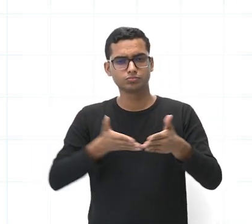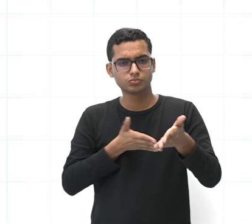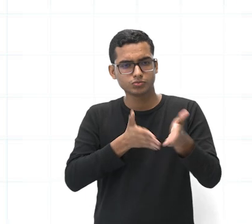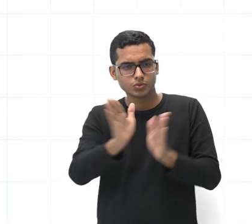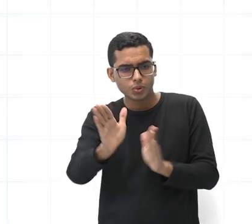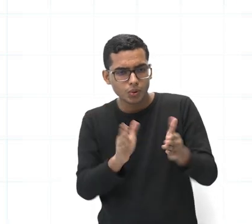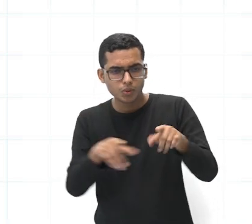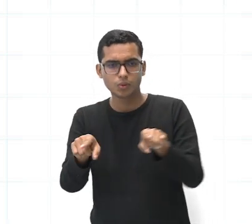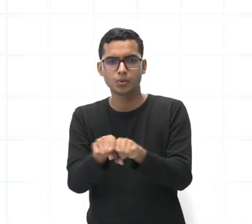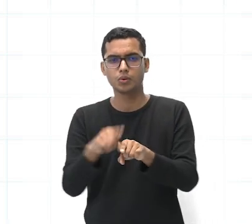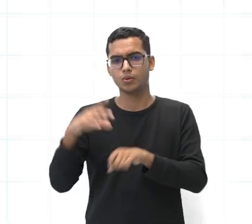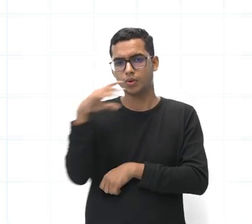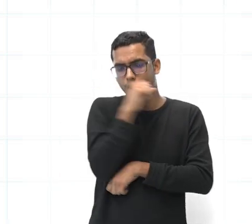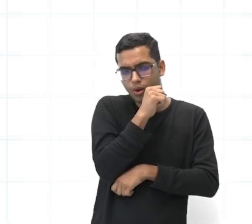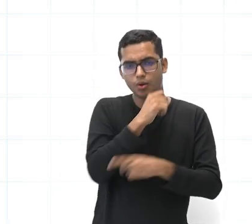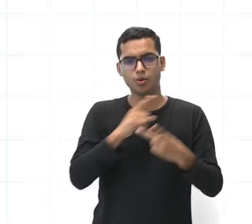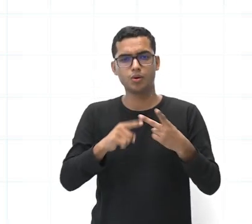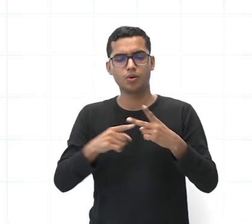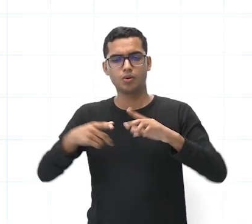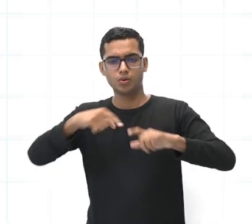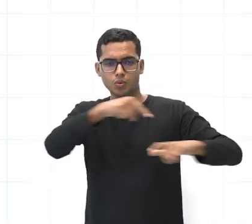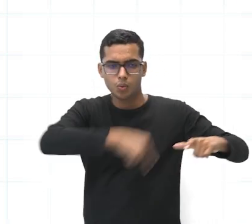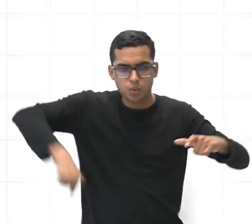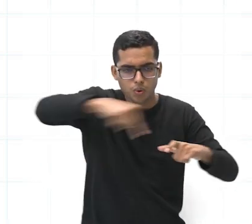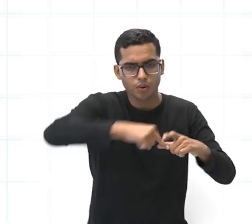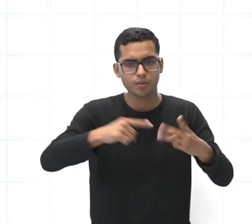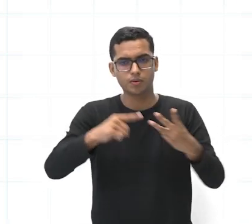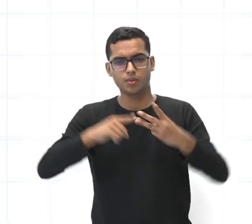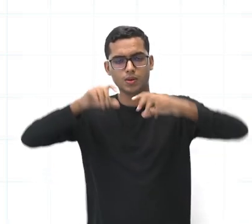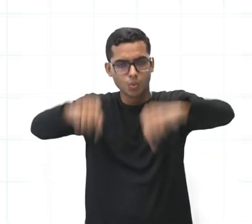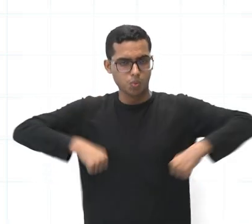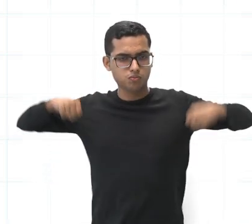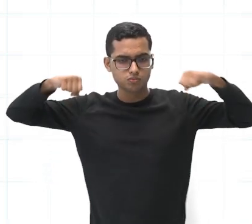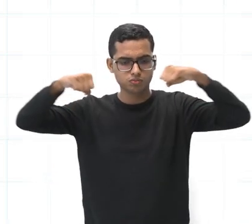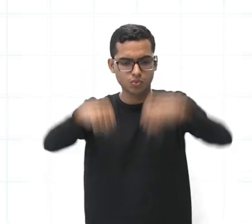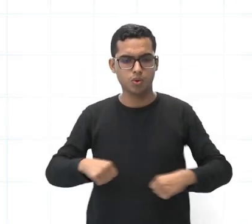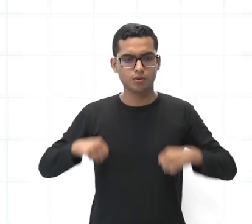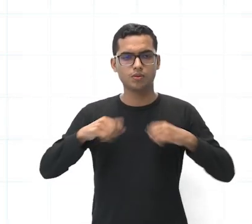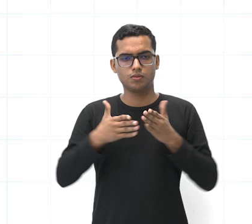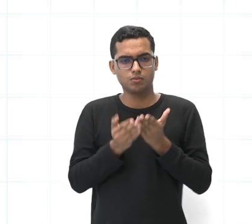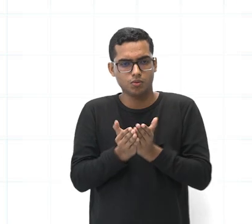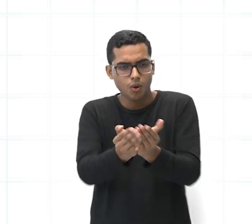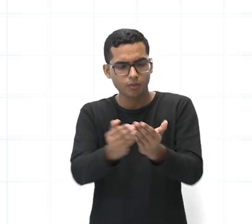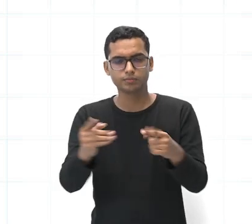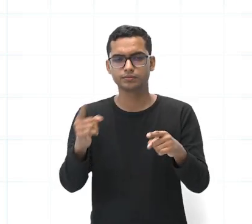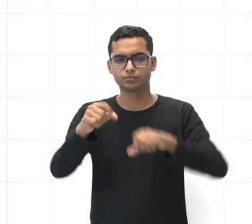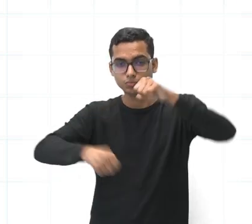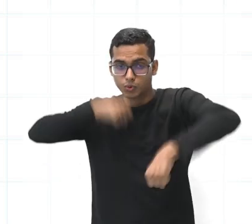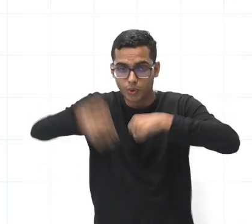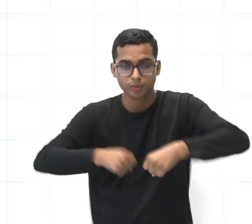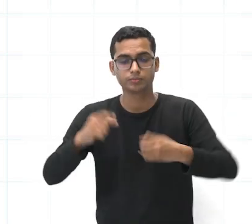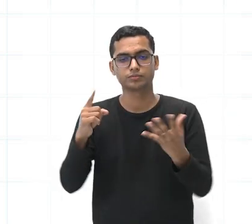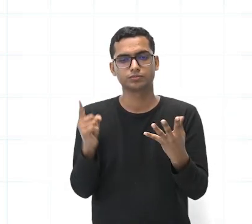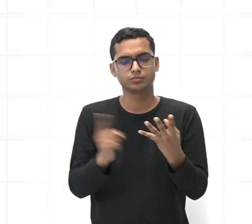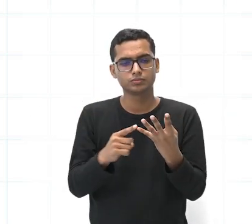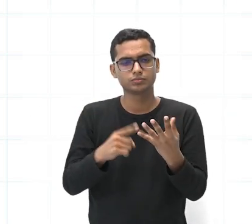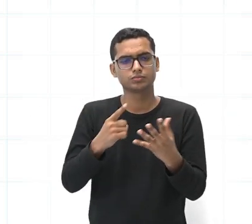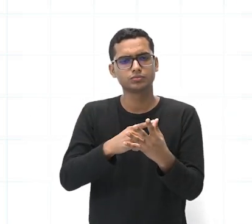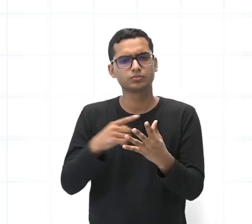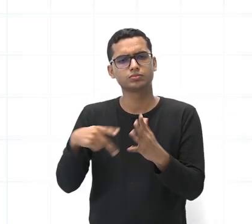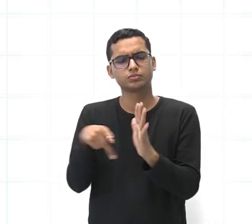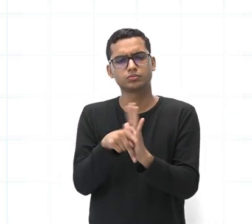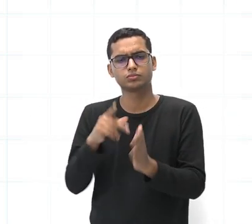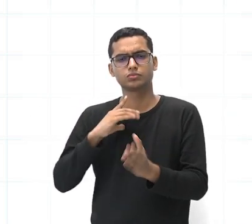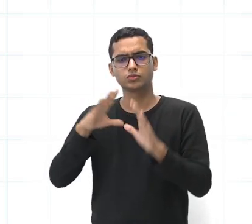velocidade, atletismo, remo, ciclismo, levantamento de peso, a